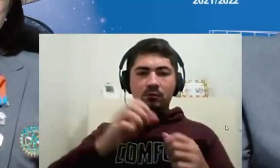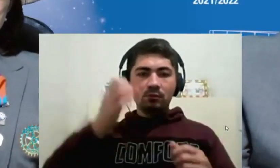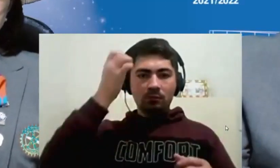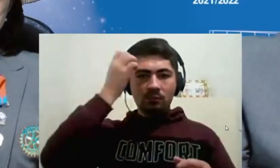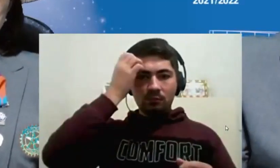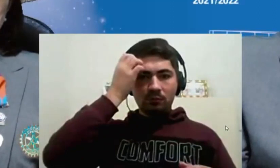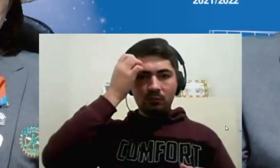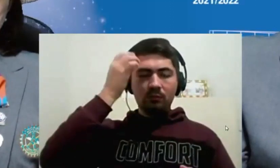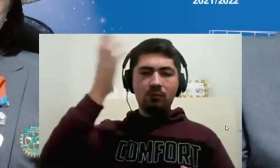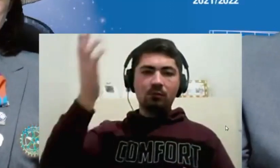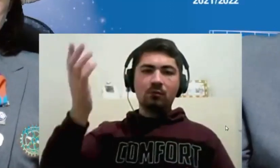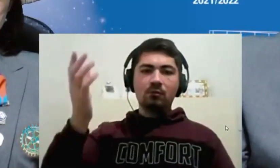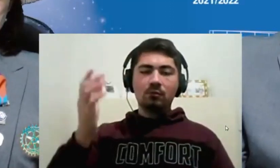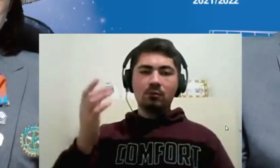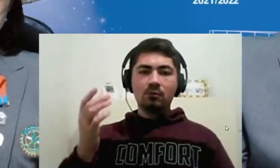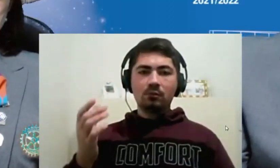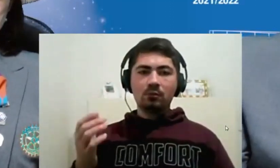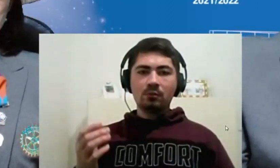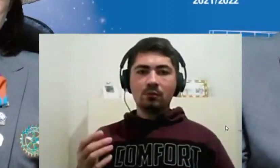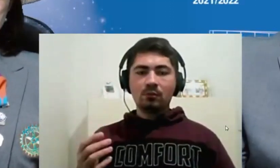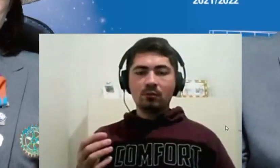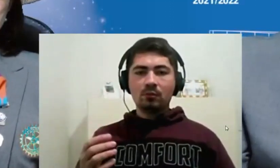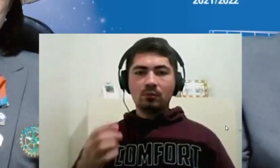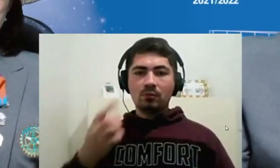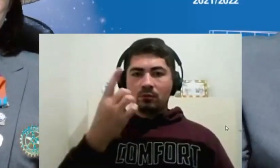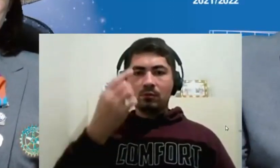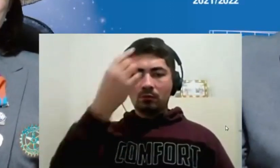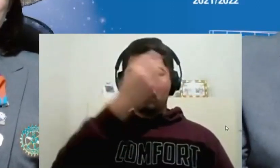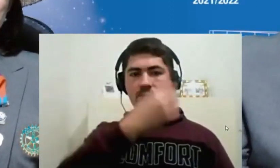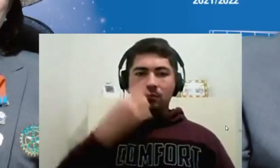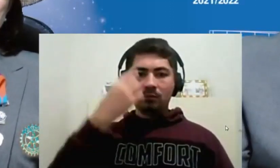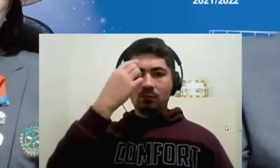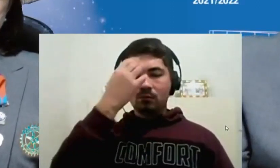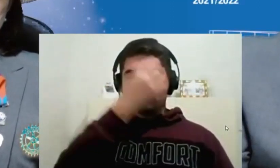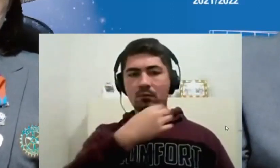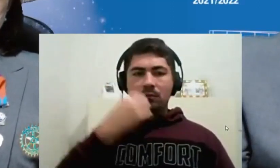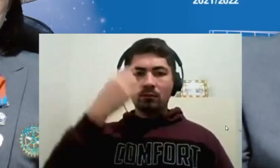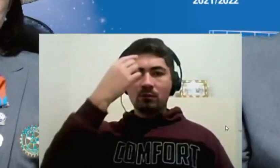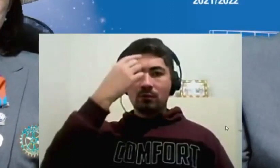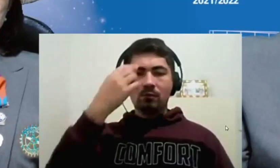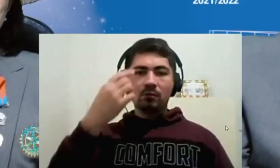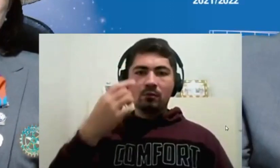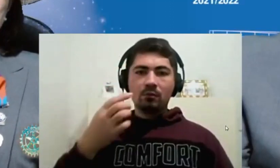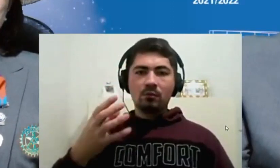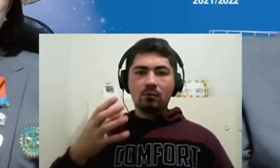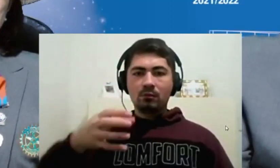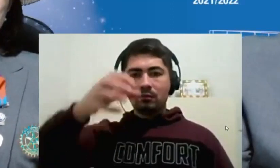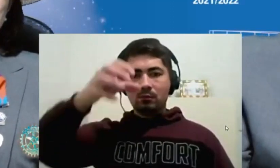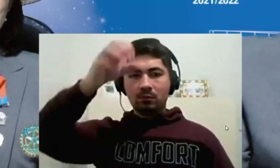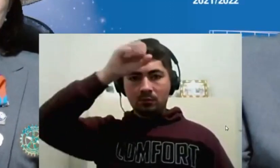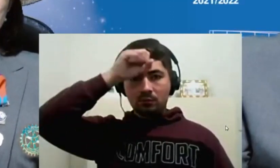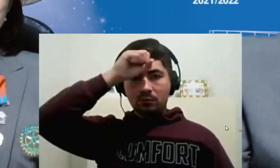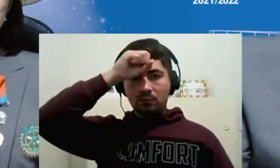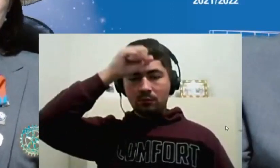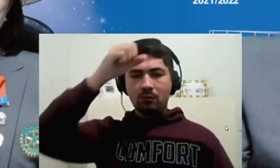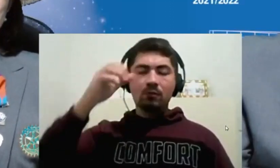casa, em questão de uma hora e meia, duas horas, nós estamos com o conhecimento, e isso